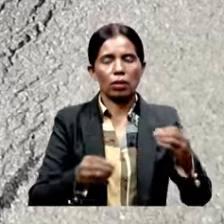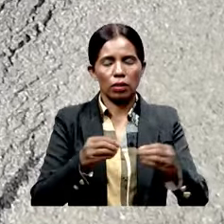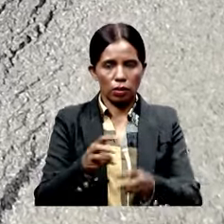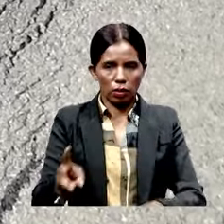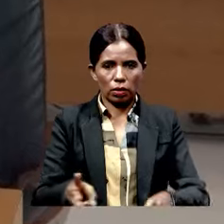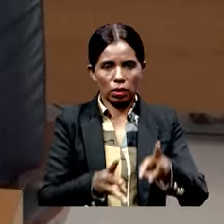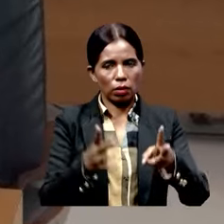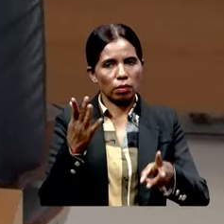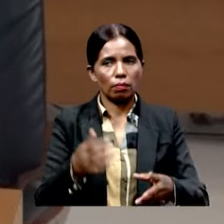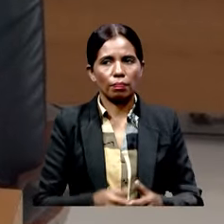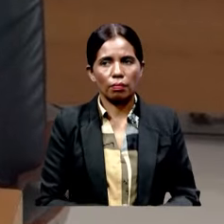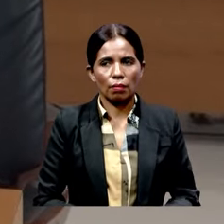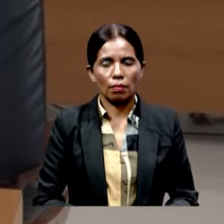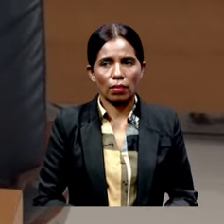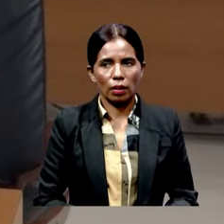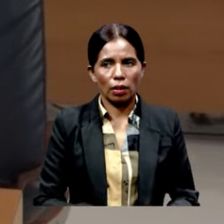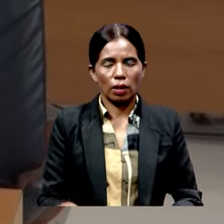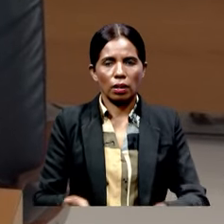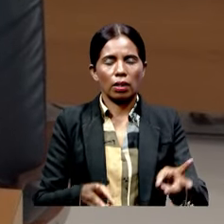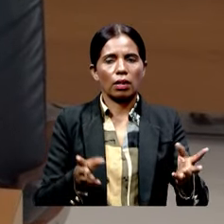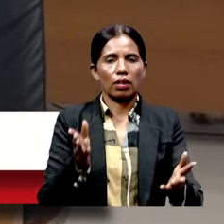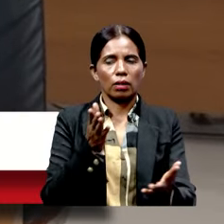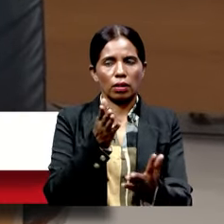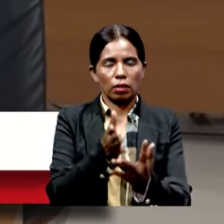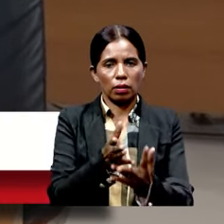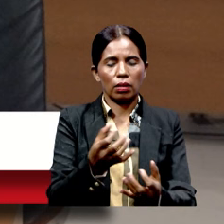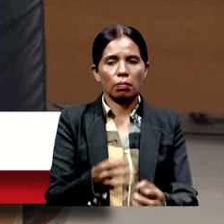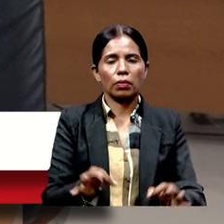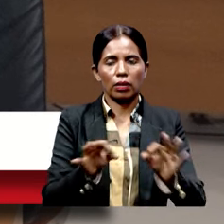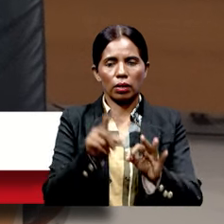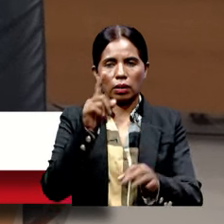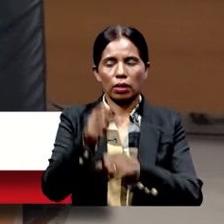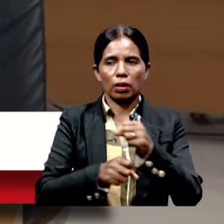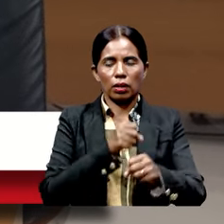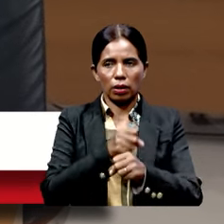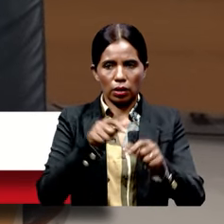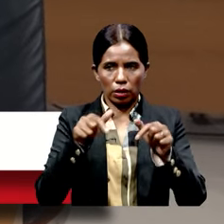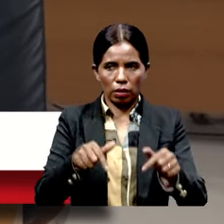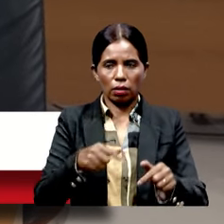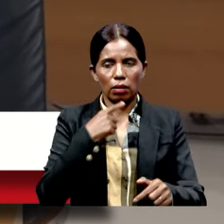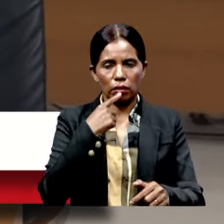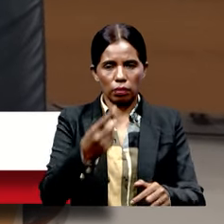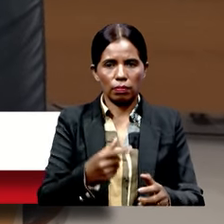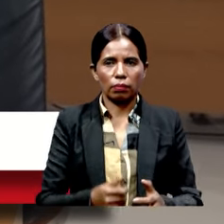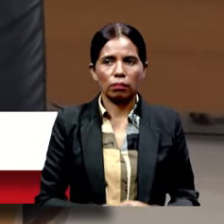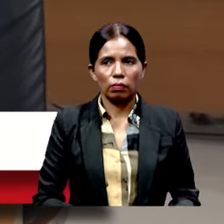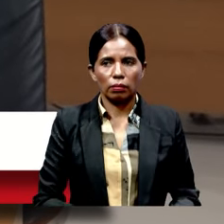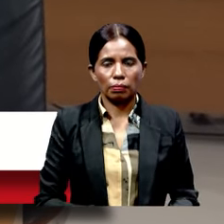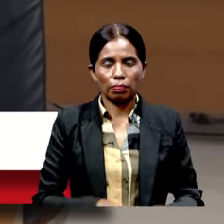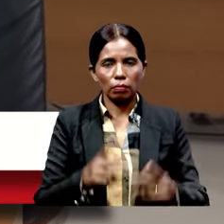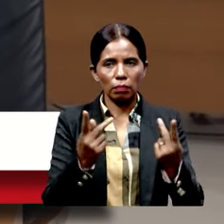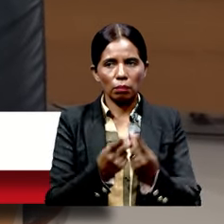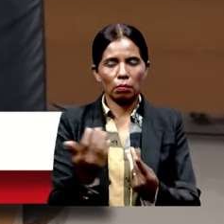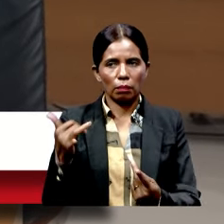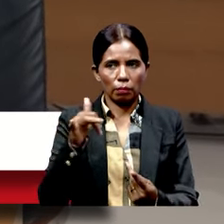Né. Talan tormos, tama na iha, prioridade ida, batina da nemos, ato hatama, ba companhia